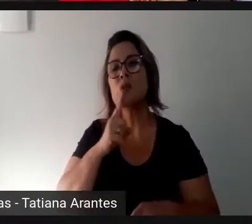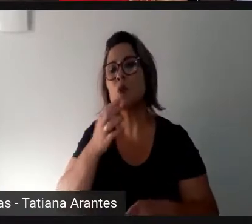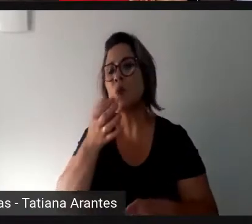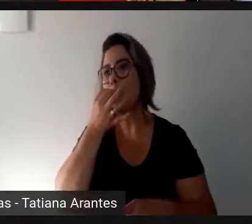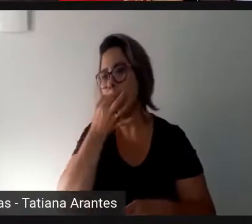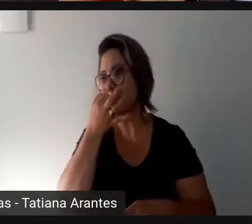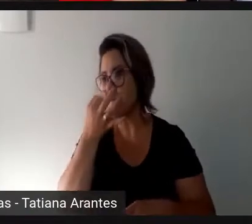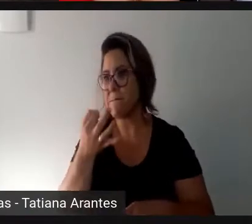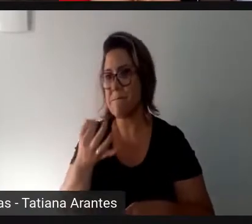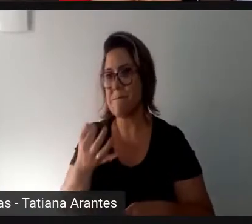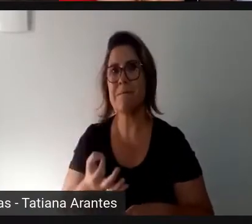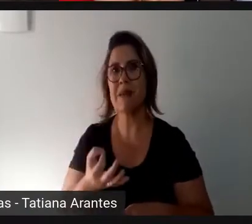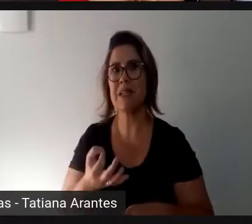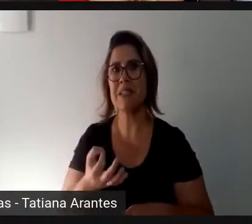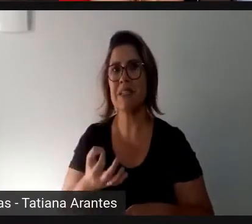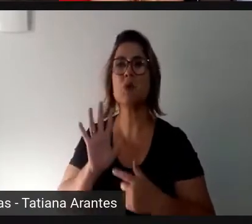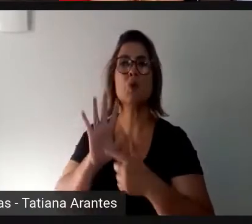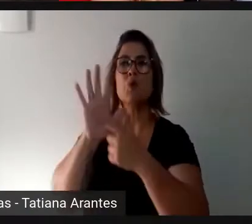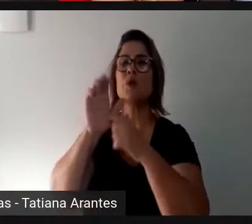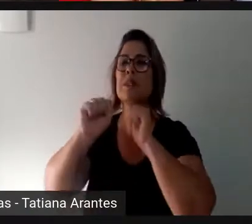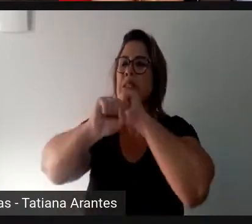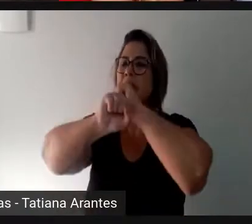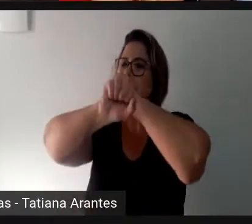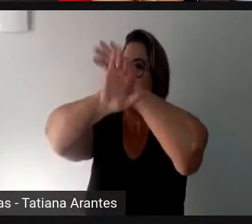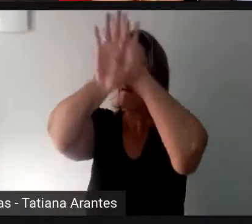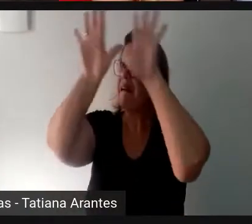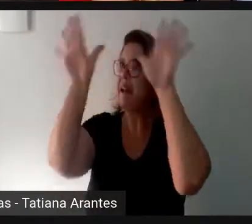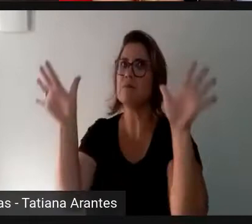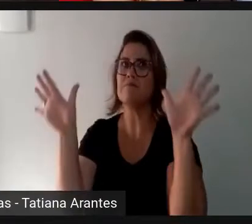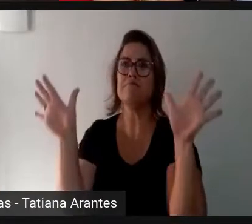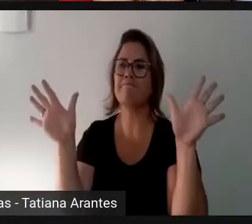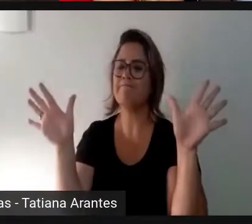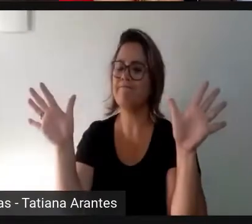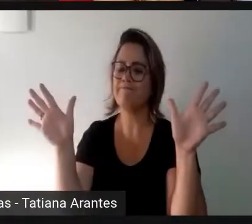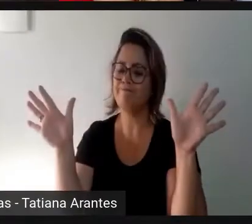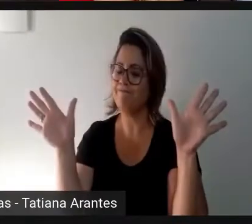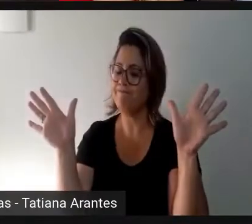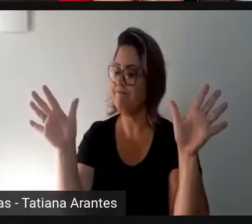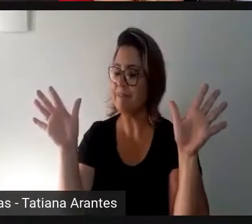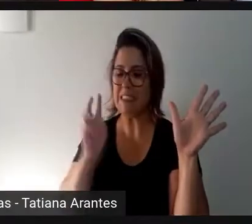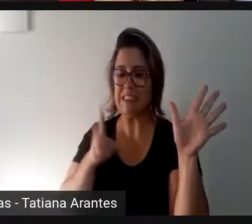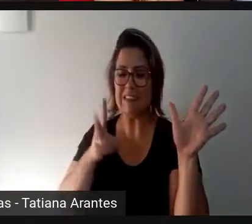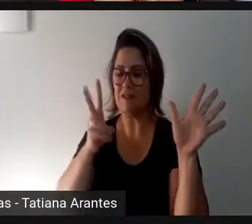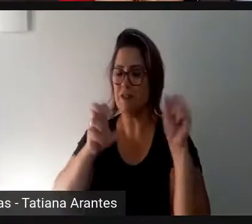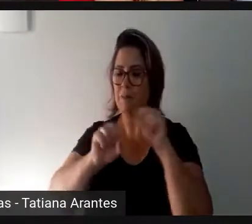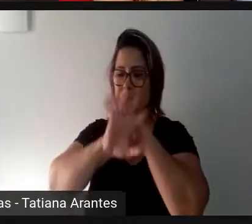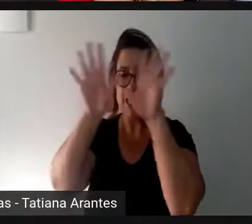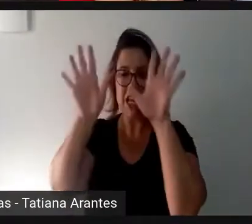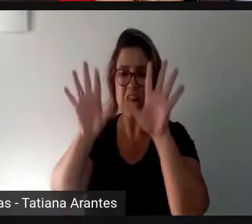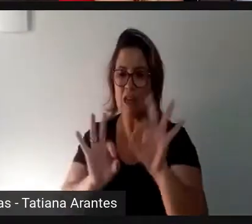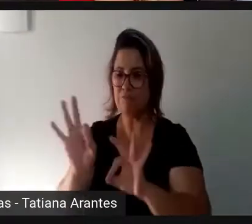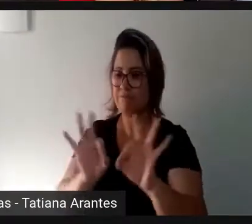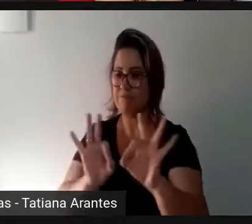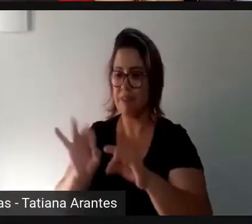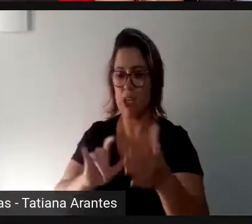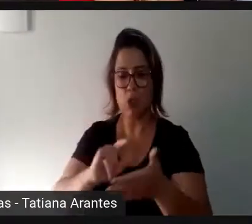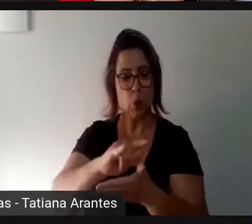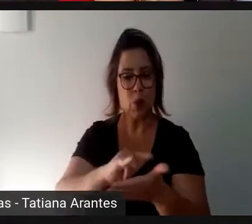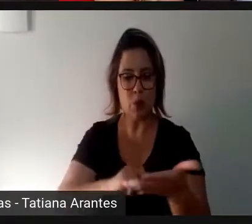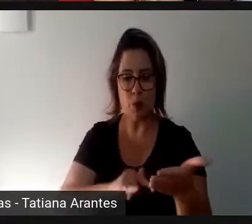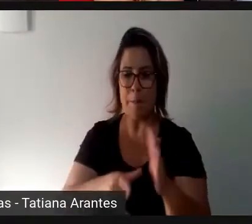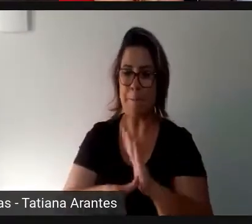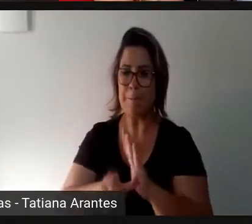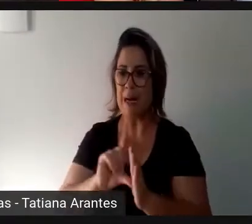com compliance, chama transparência. Para mim, transparência, coringa. Evidentemente, tem coisas, documentos preparatórios à decisão,